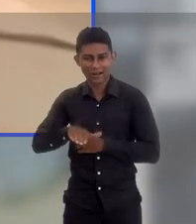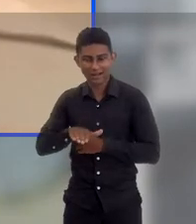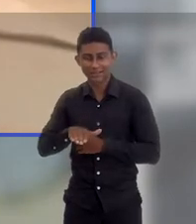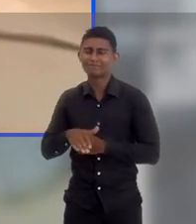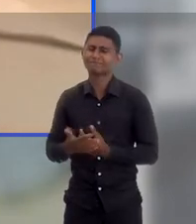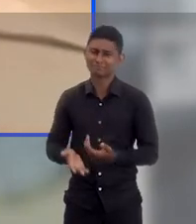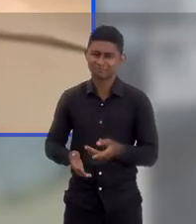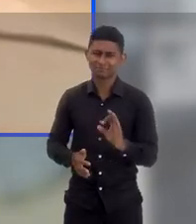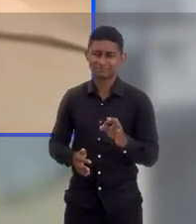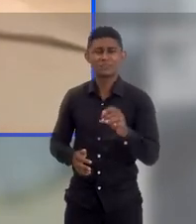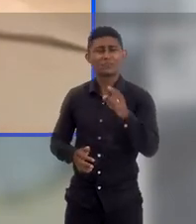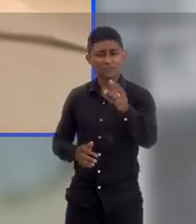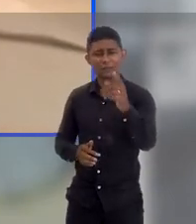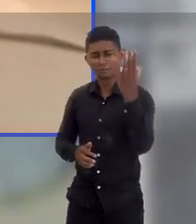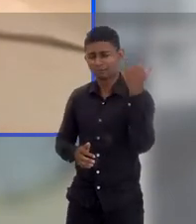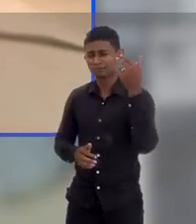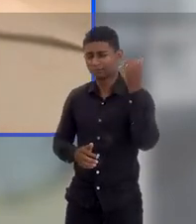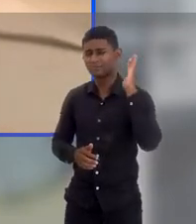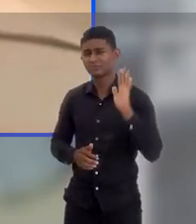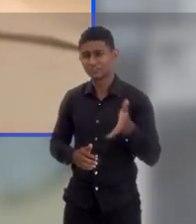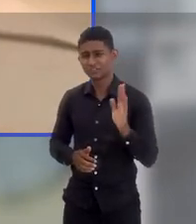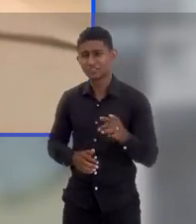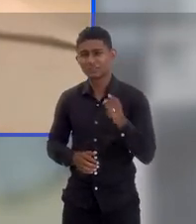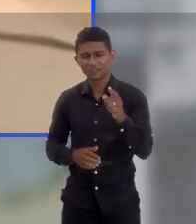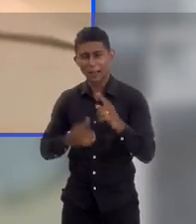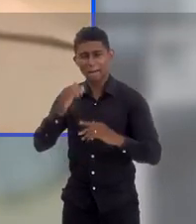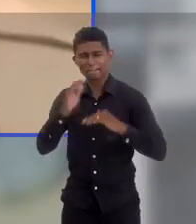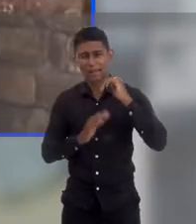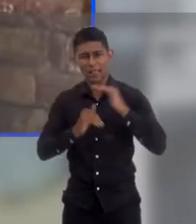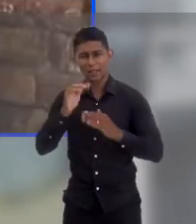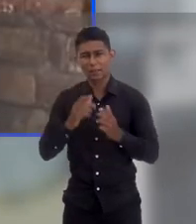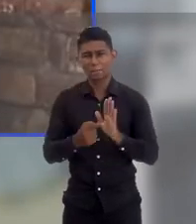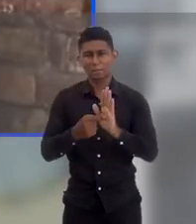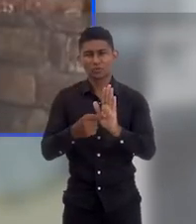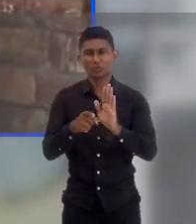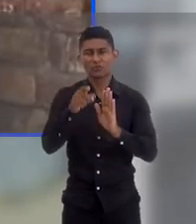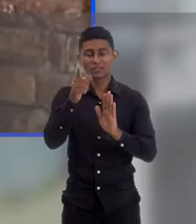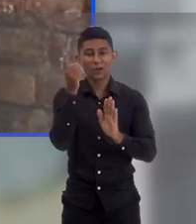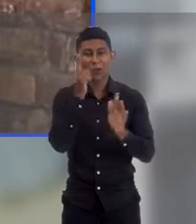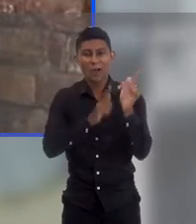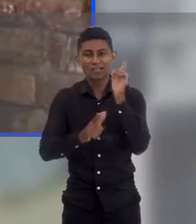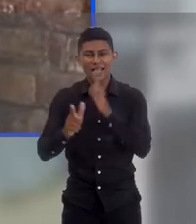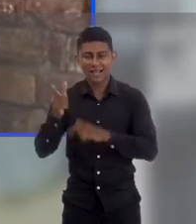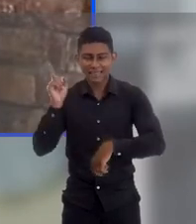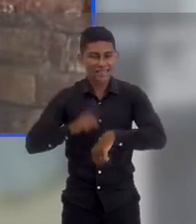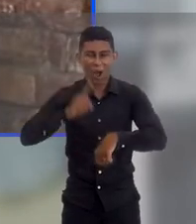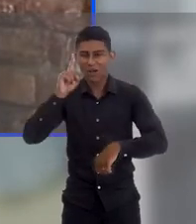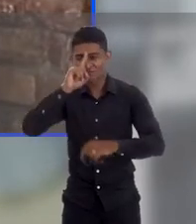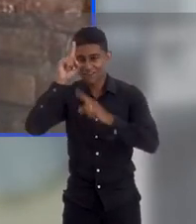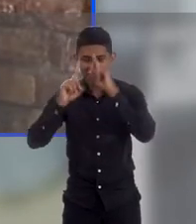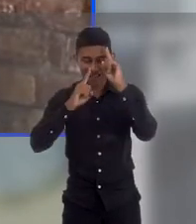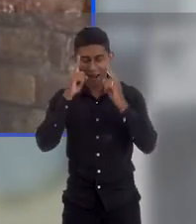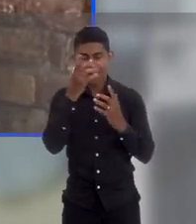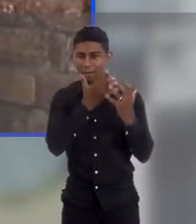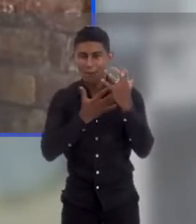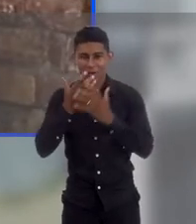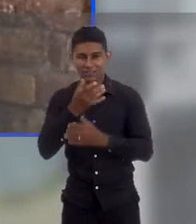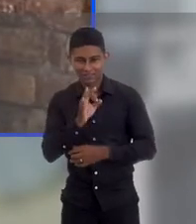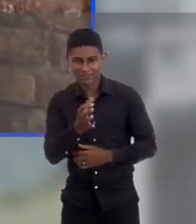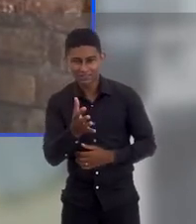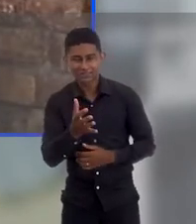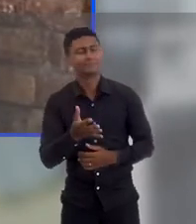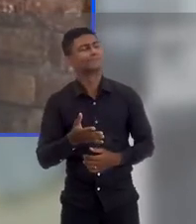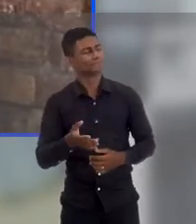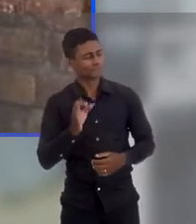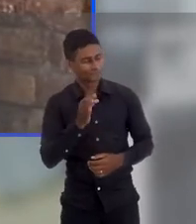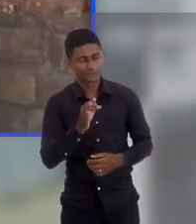já mostrava um talento enorme para Ah, é. parte na época da improvisação musical, né? Graças ao meu